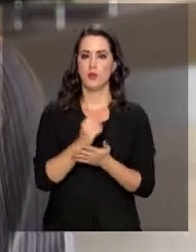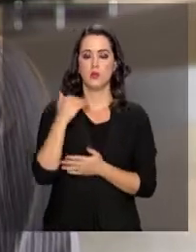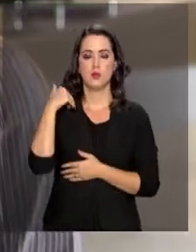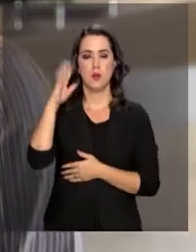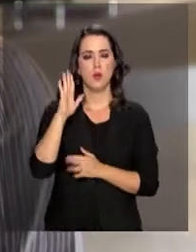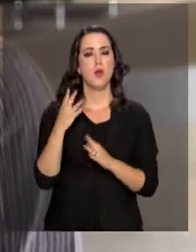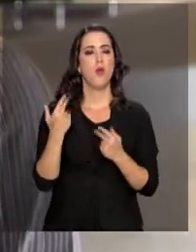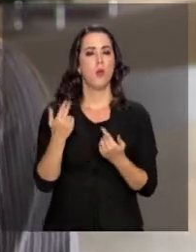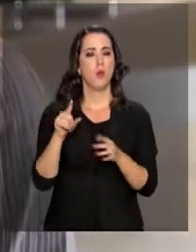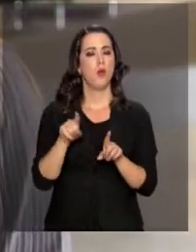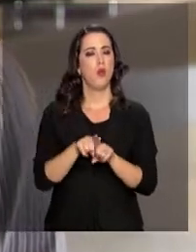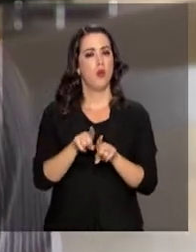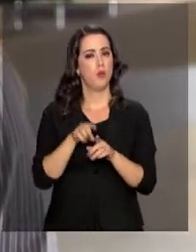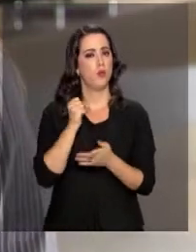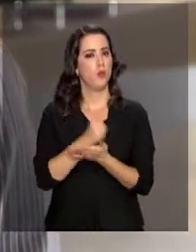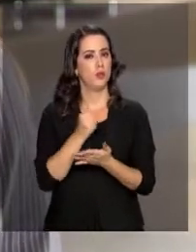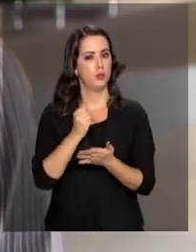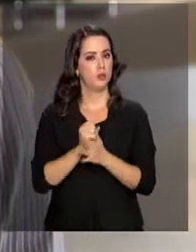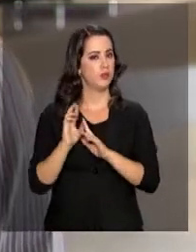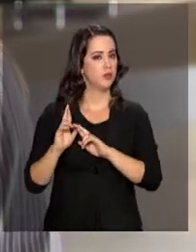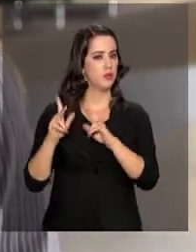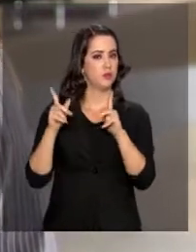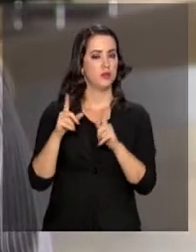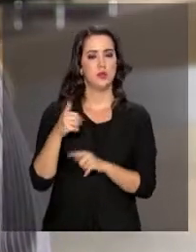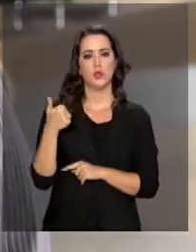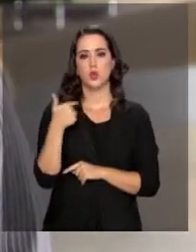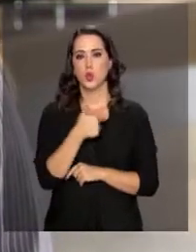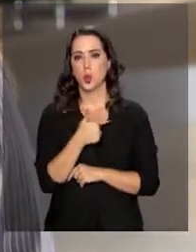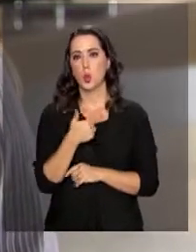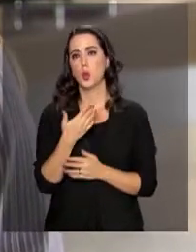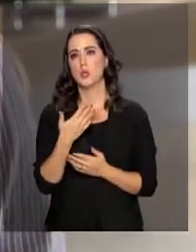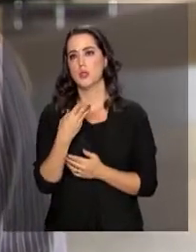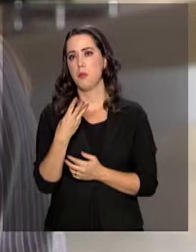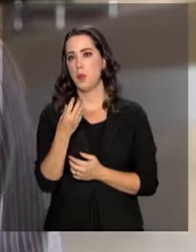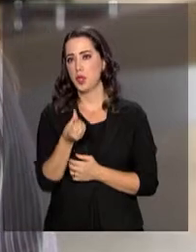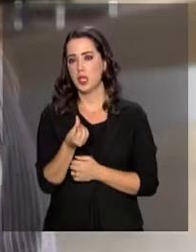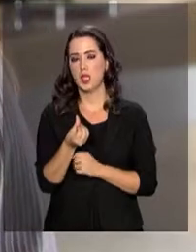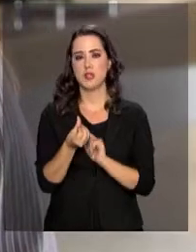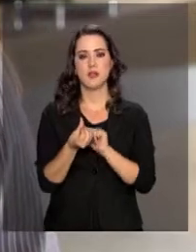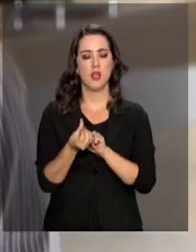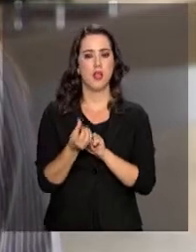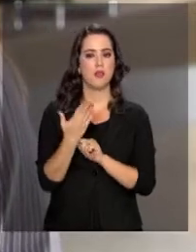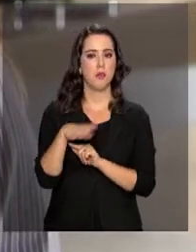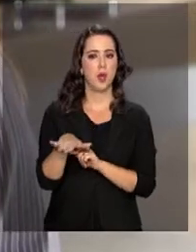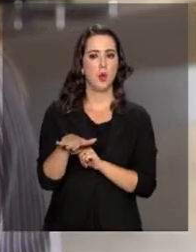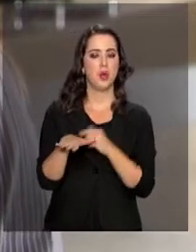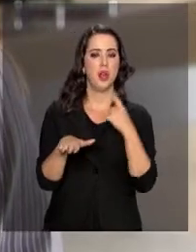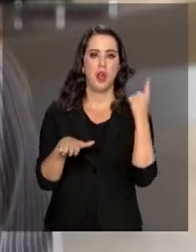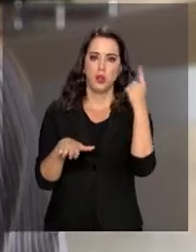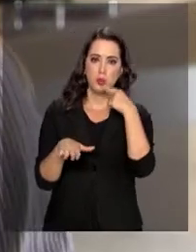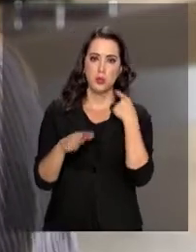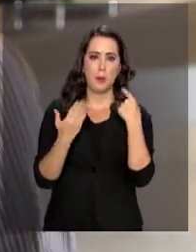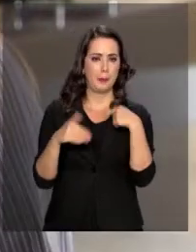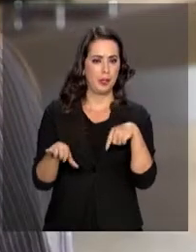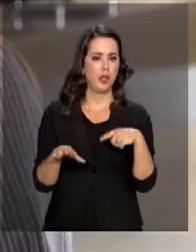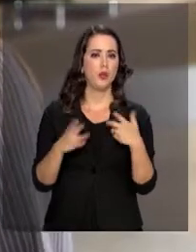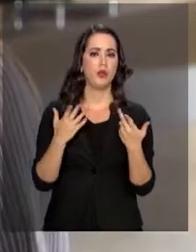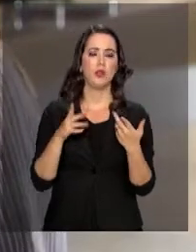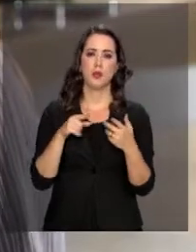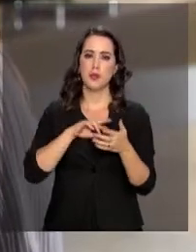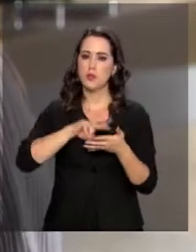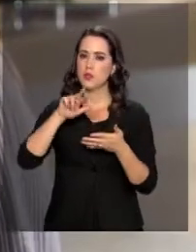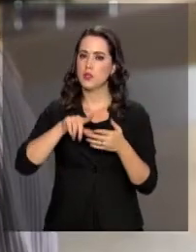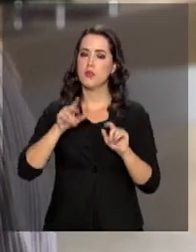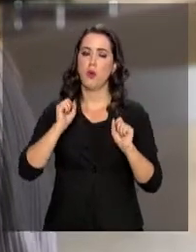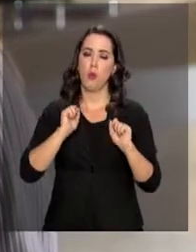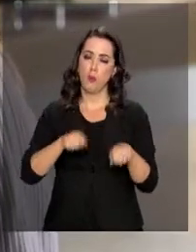assim como os contratos diferenciados jornada 12 por 36 jornada parcial trabalho temporário para que a gente tem um mix de opções de